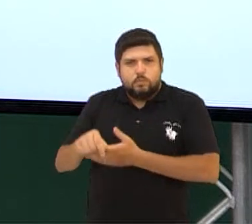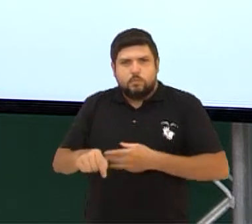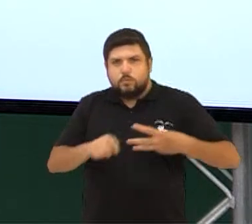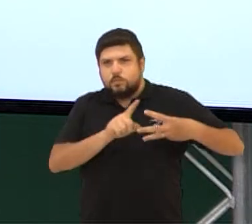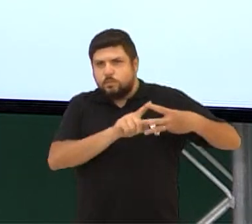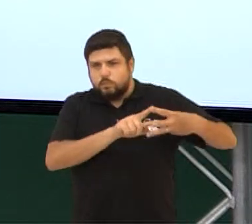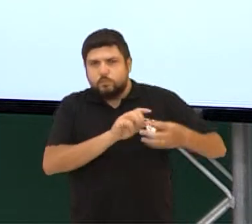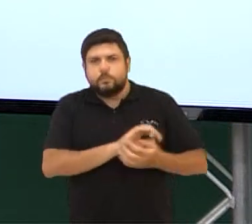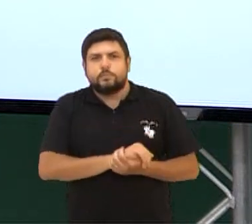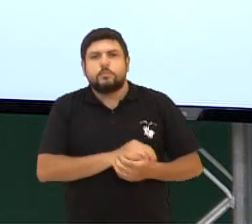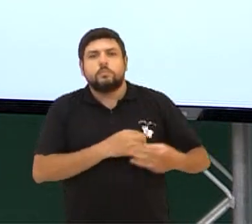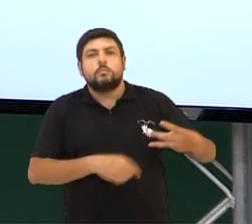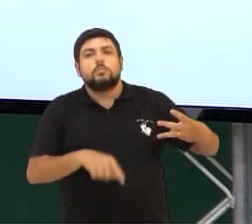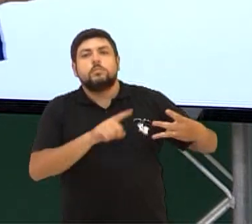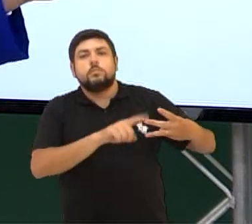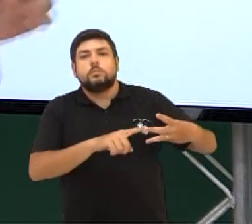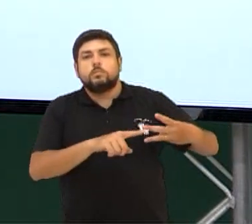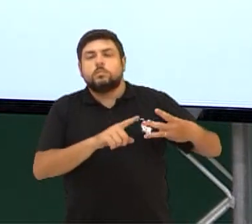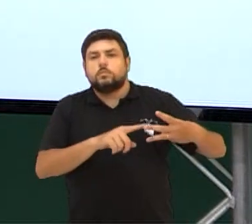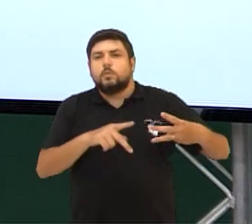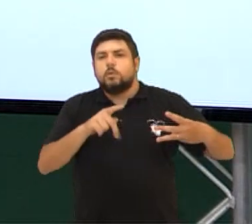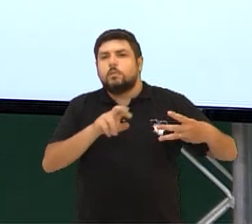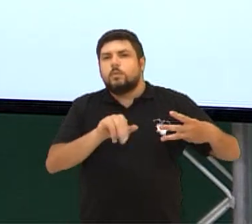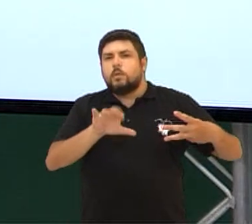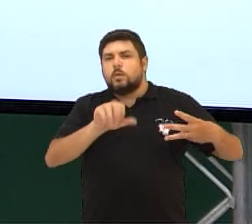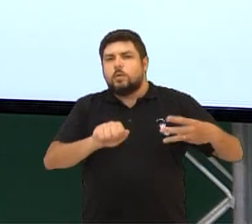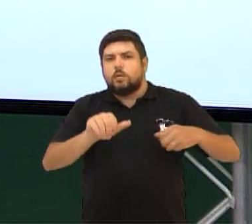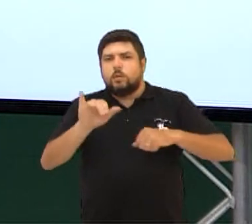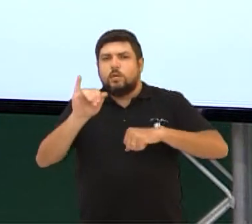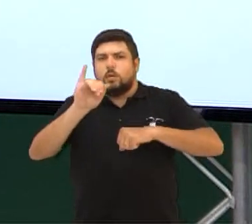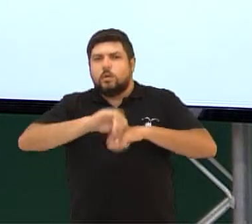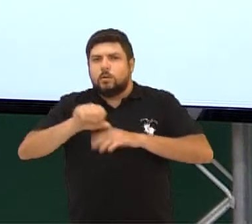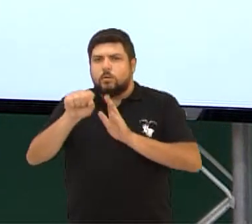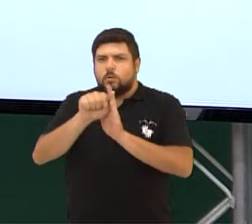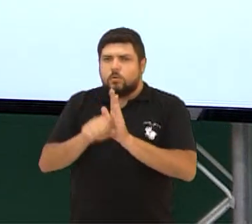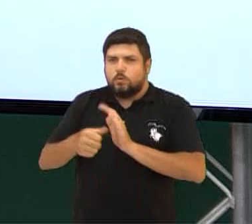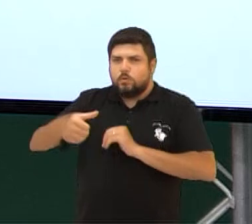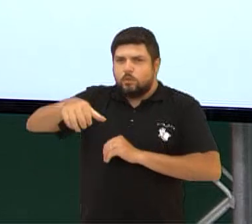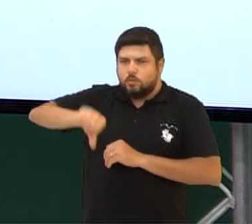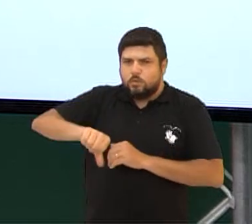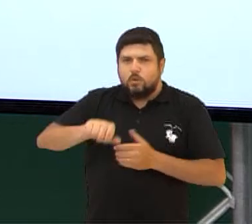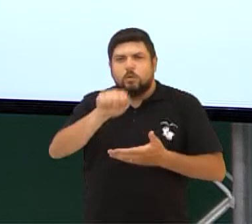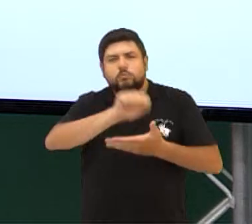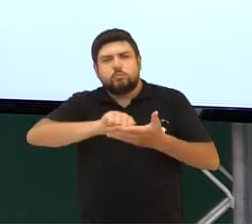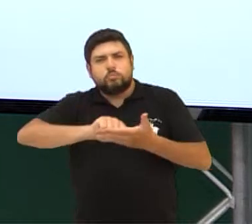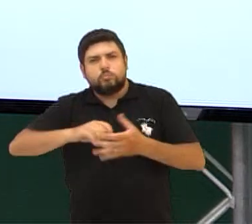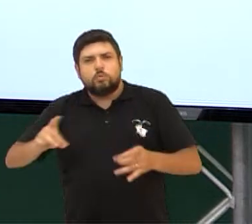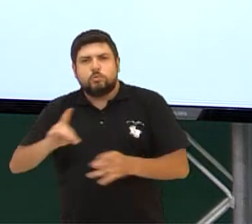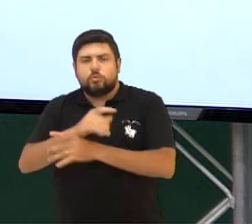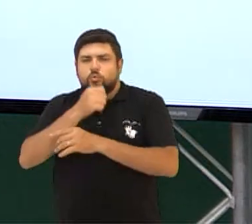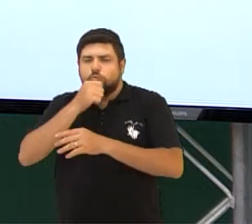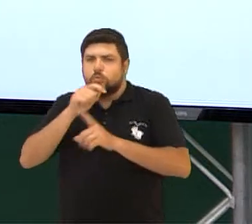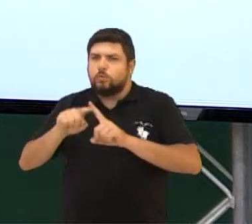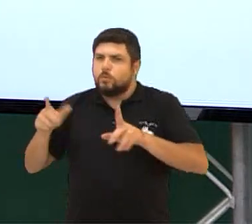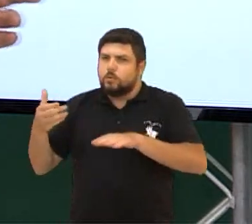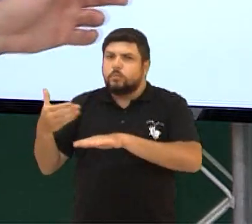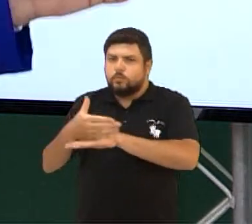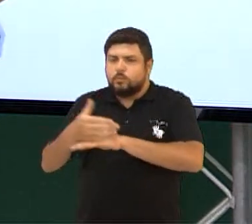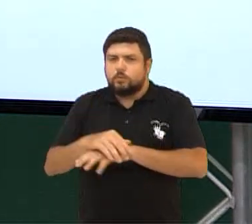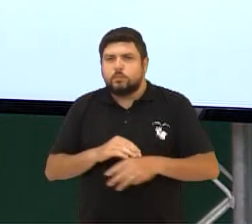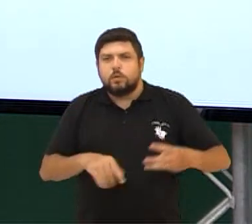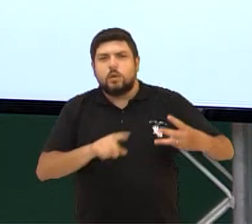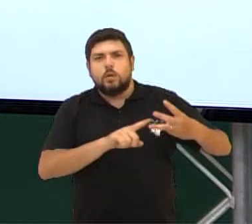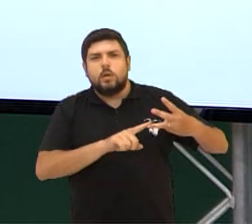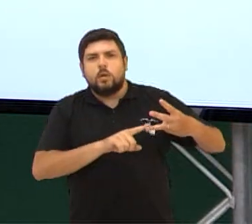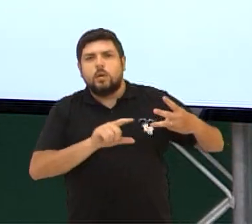Benjamin. Paris, capital do século XIX, é uma obra inacabada, mas muito estudada, muito acessada. E Tese sobre